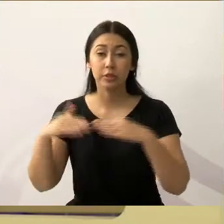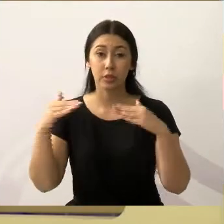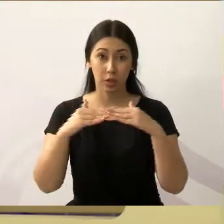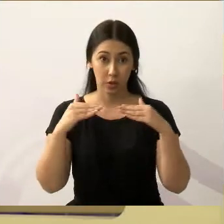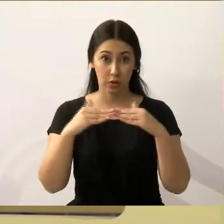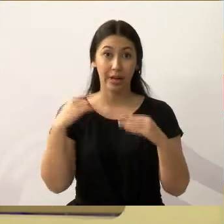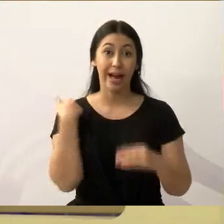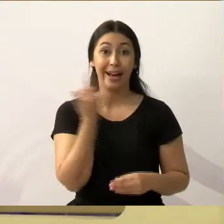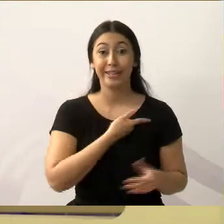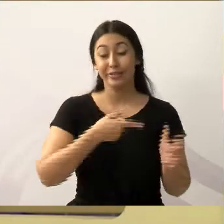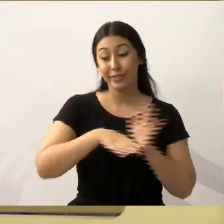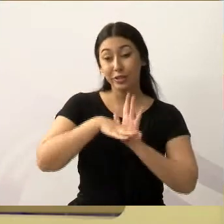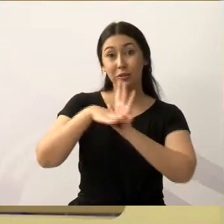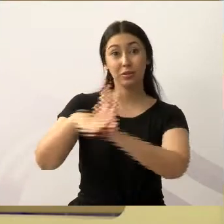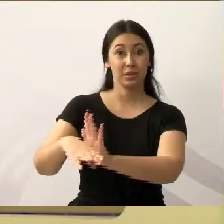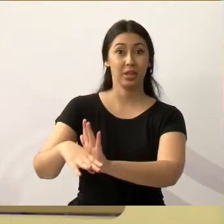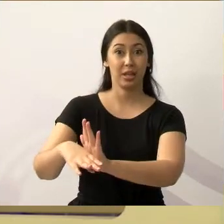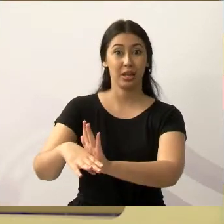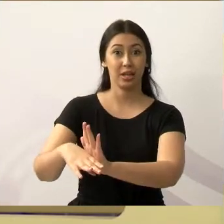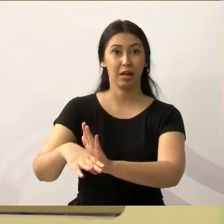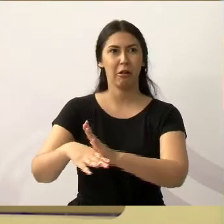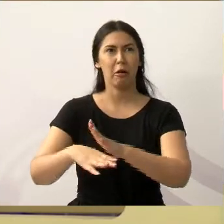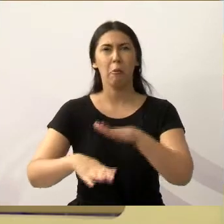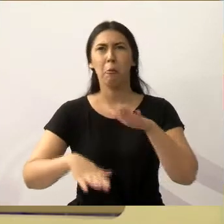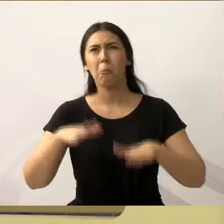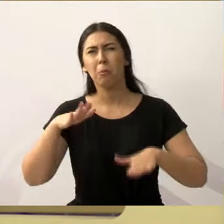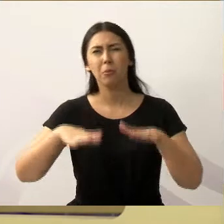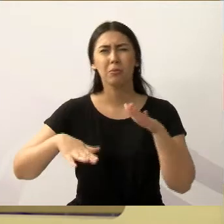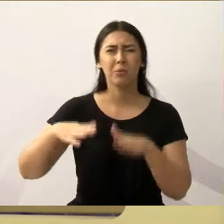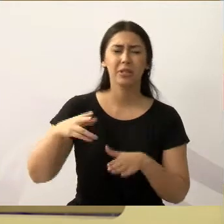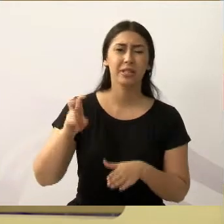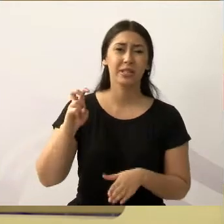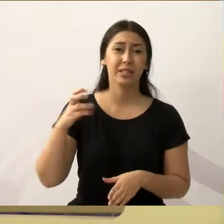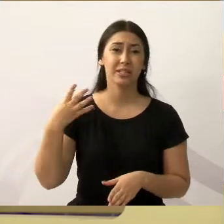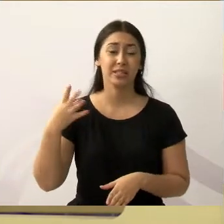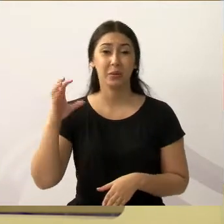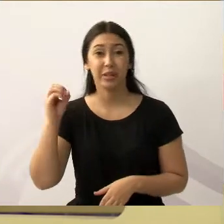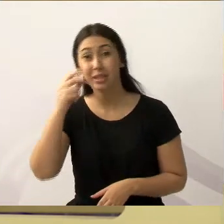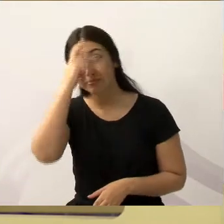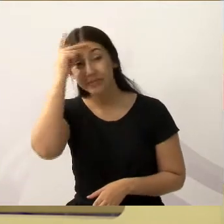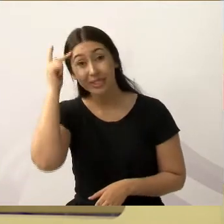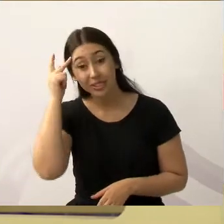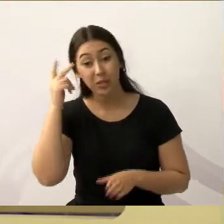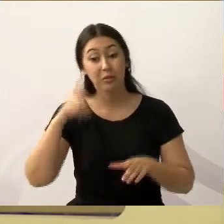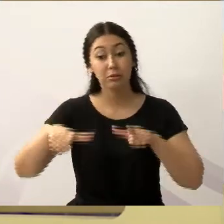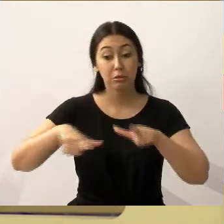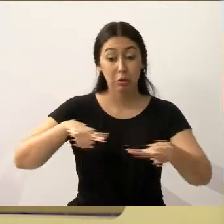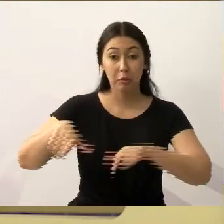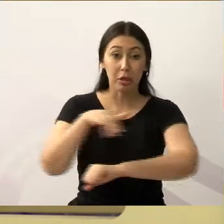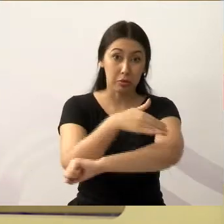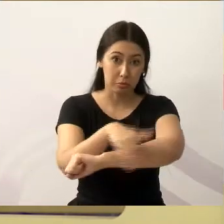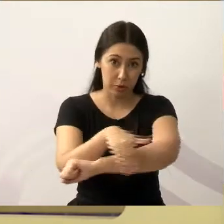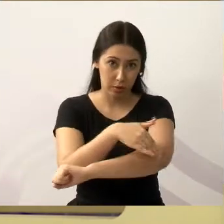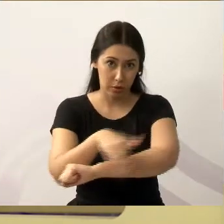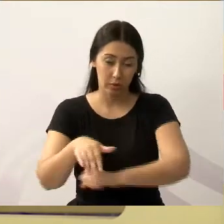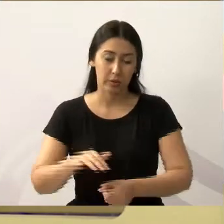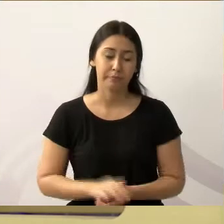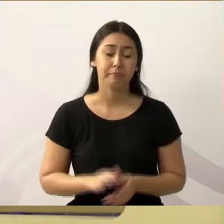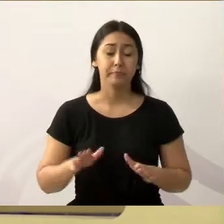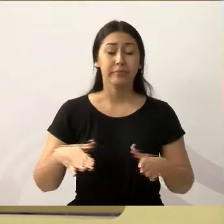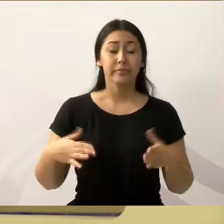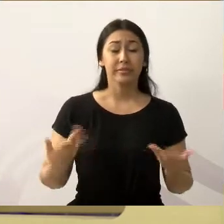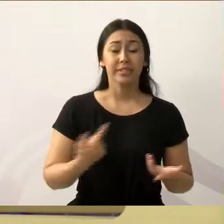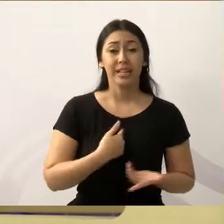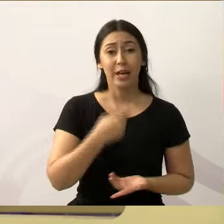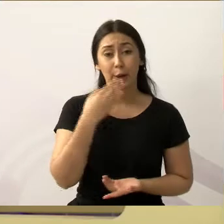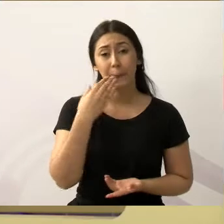vamos beneficiar praticamente 540 pessoas, trabalhadores ambulantes da nossa cidade. Então, eu